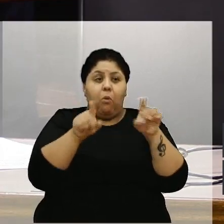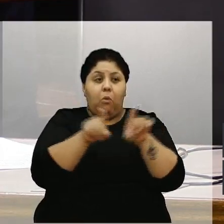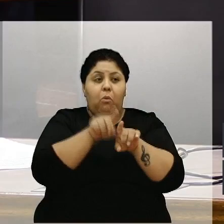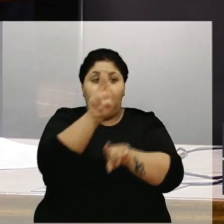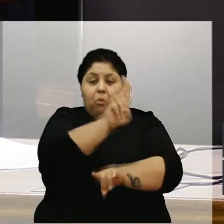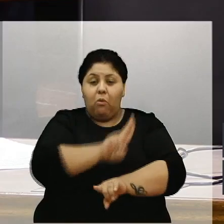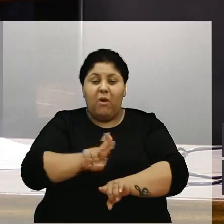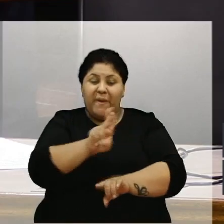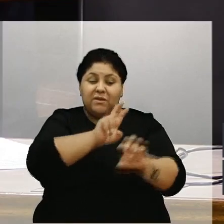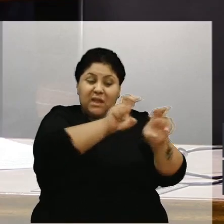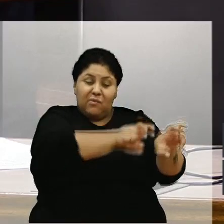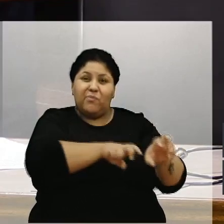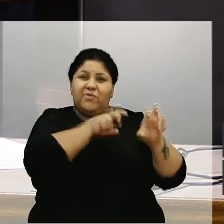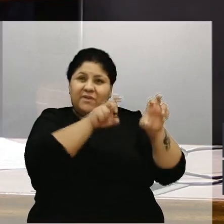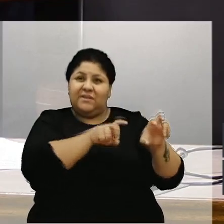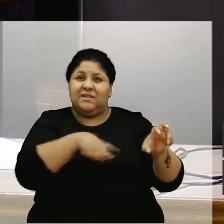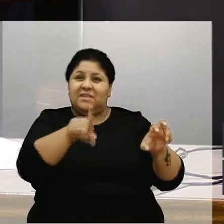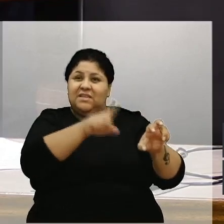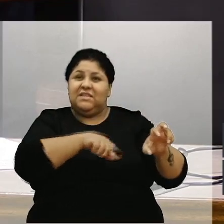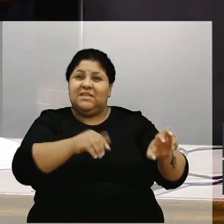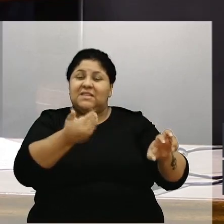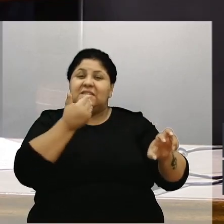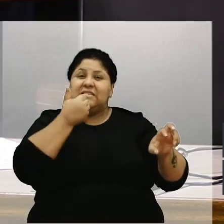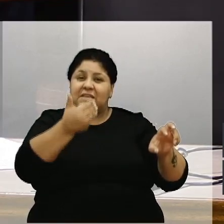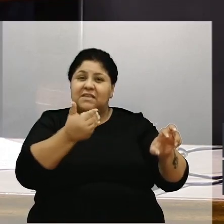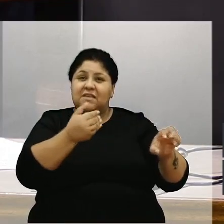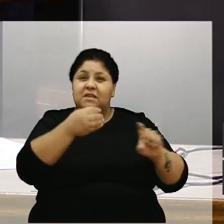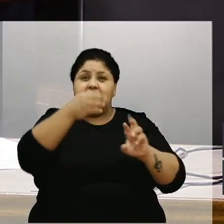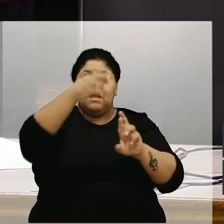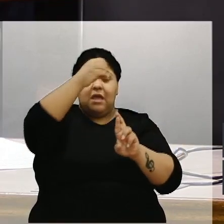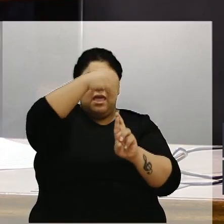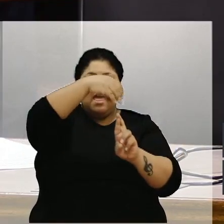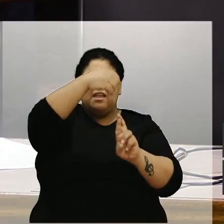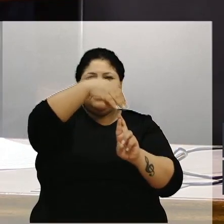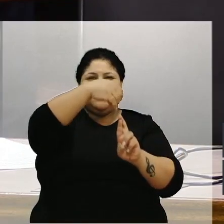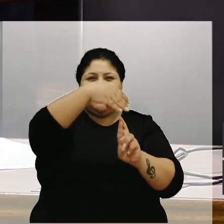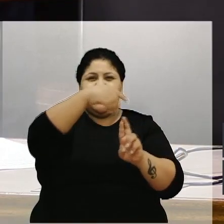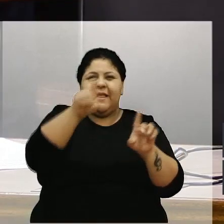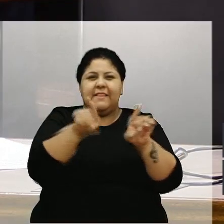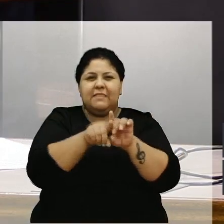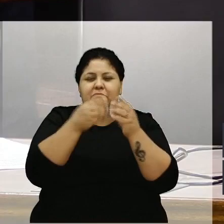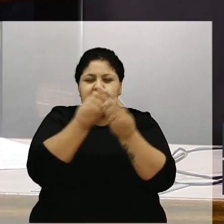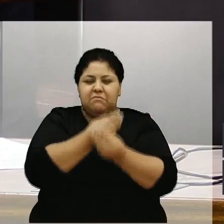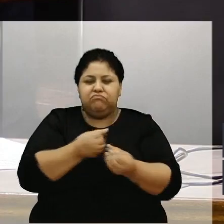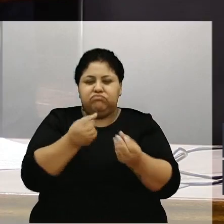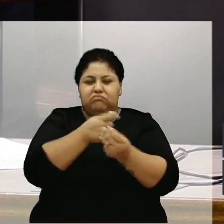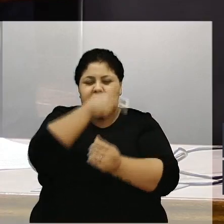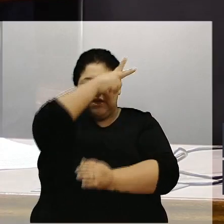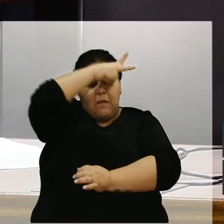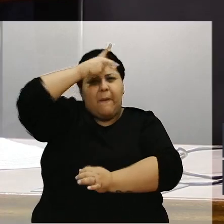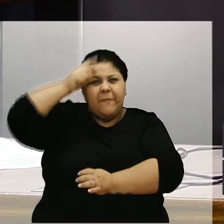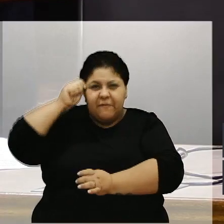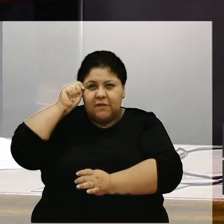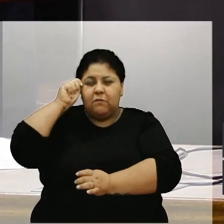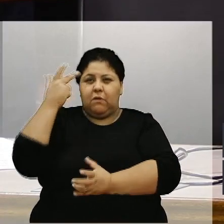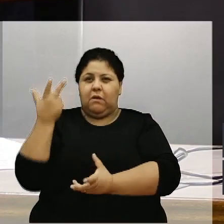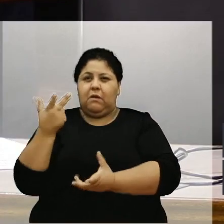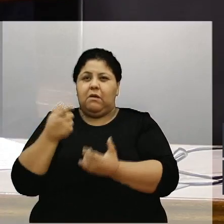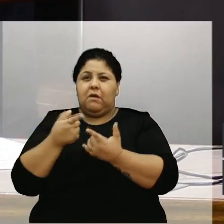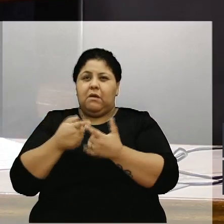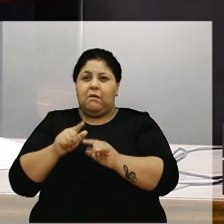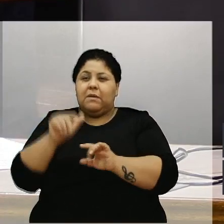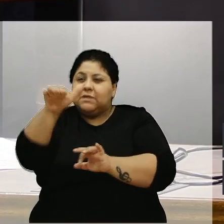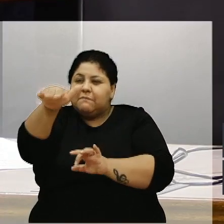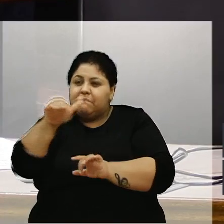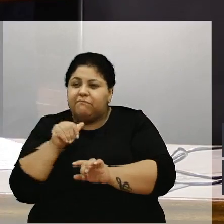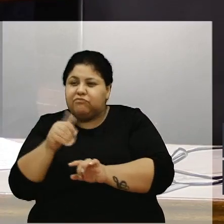pro interior. E a gente tem que fazer um apelo para que a RGE também seja sensível, não somente a prefeitura, mas que a RGE acolha os